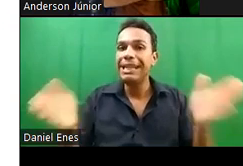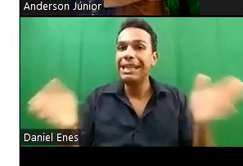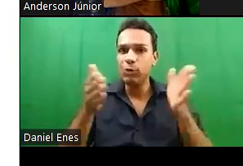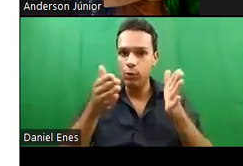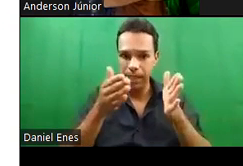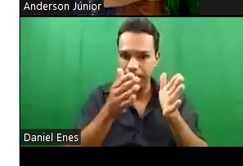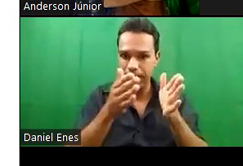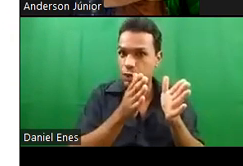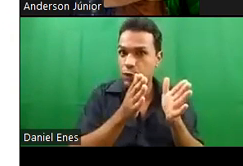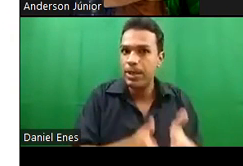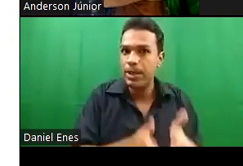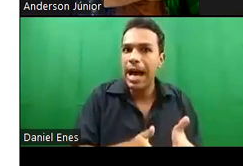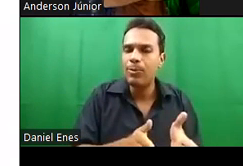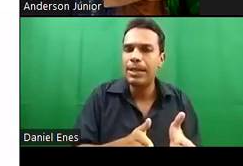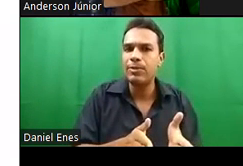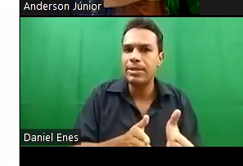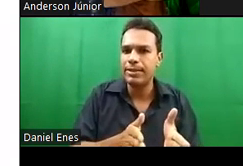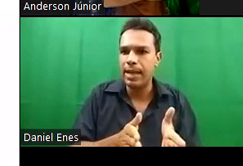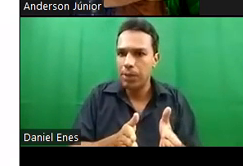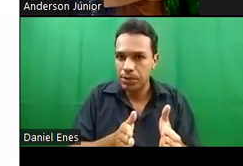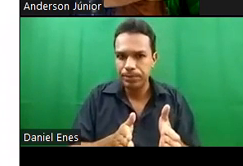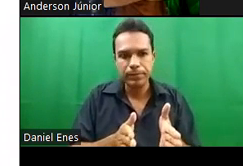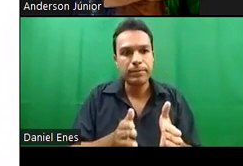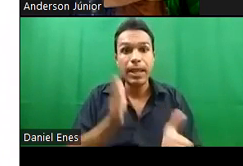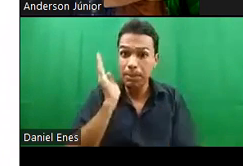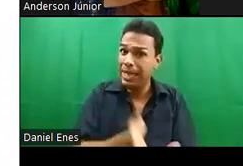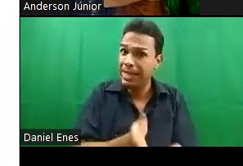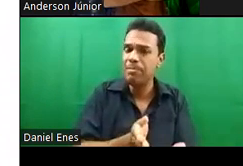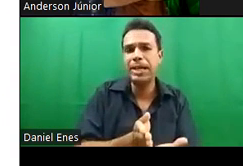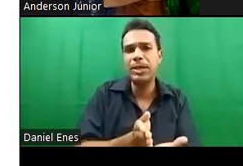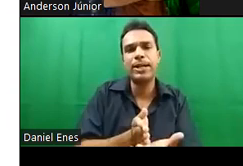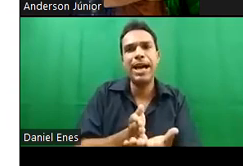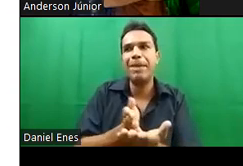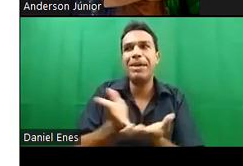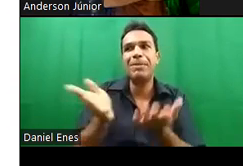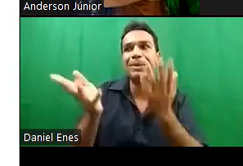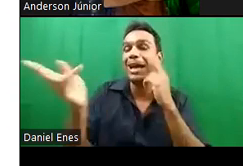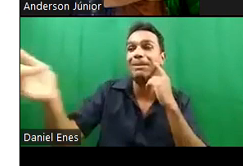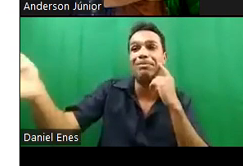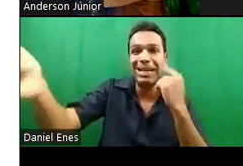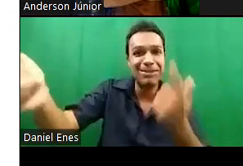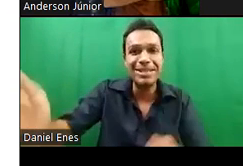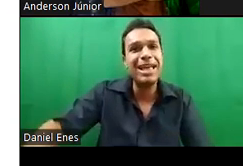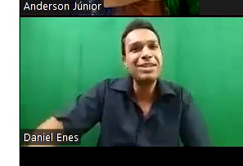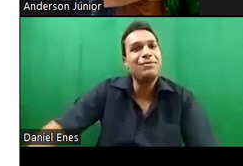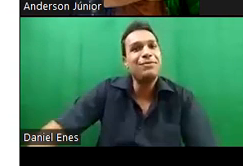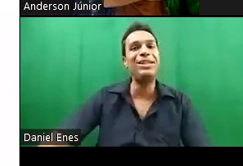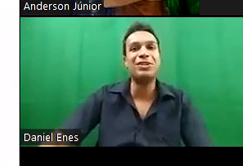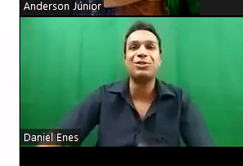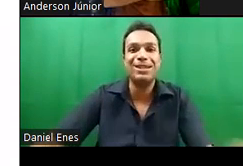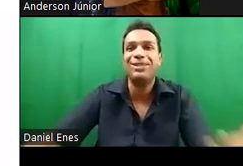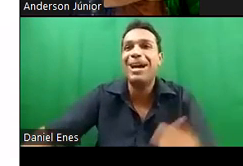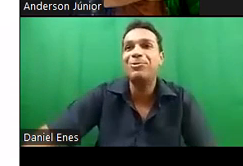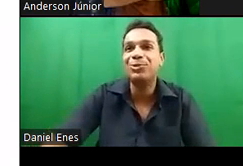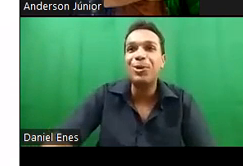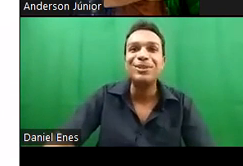fonética. E linguistas estudaram a língua de sinais e perceberam, cara, é mesmo, até uma língua de sinais com fonética, só